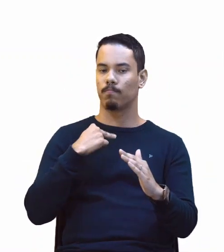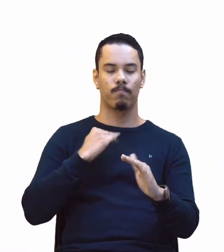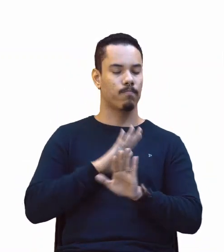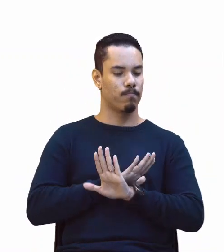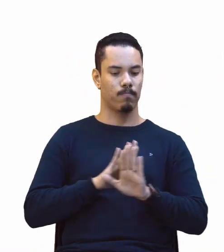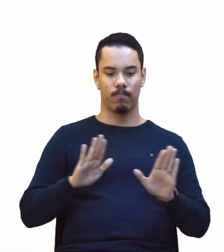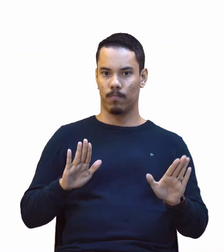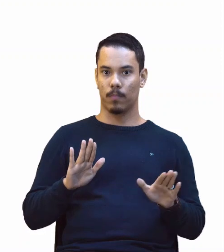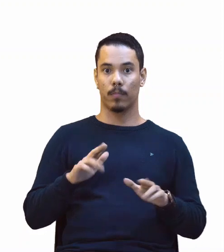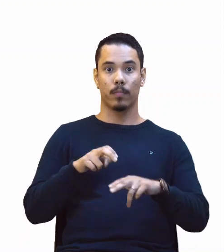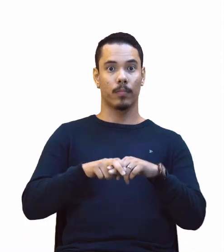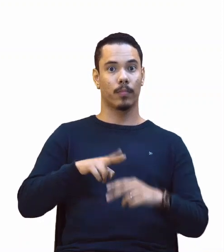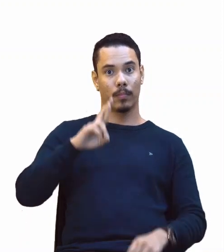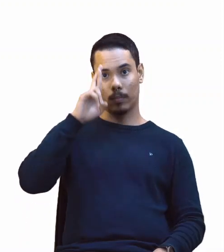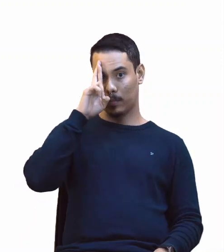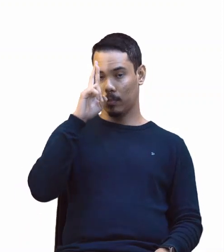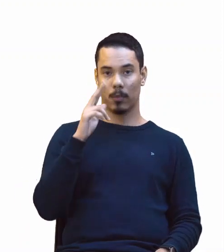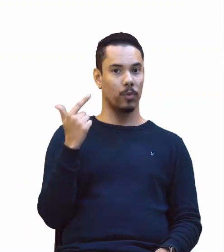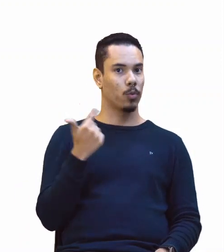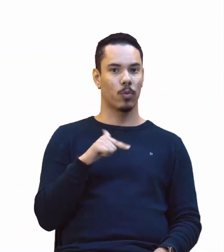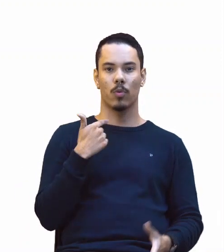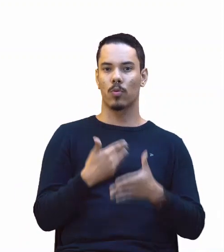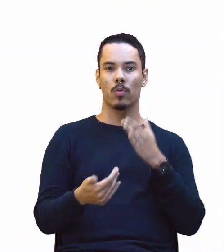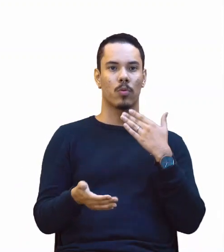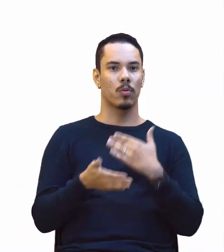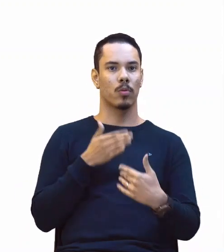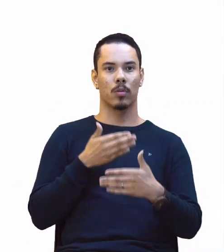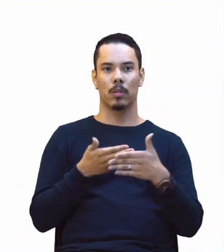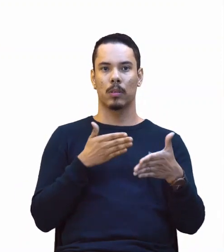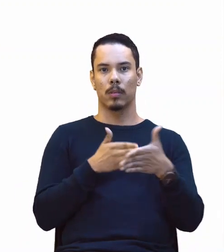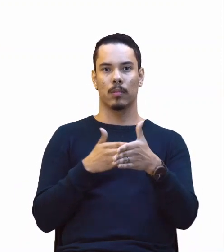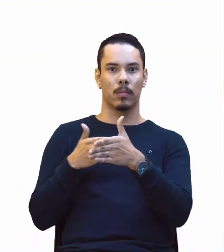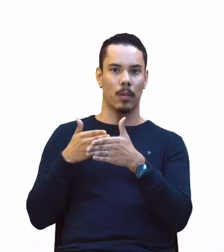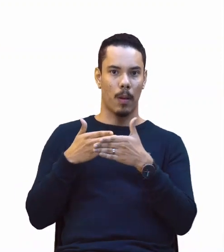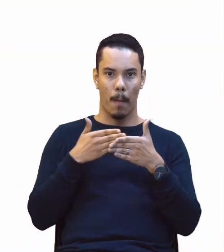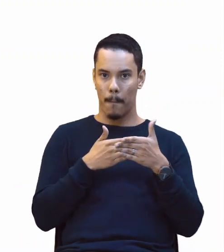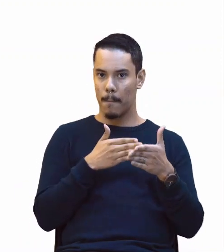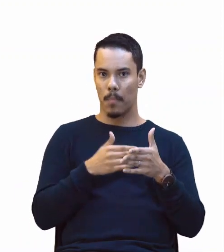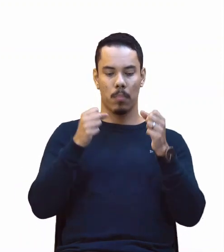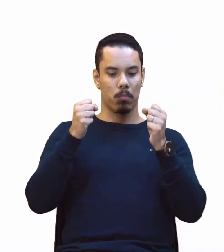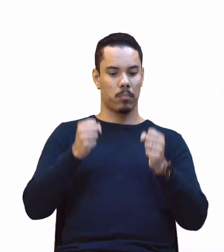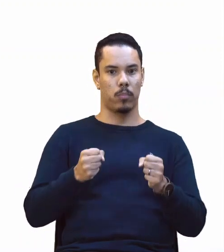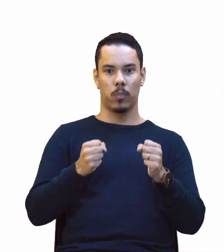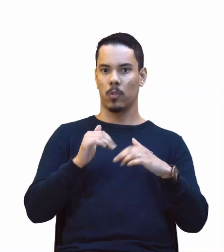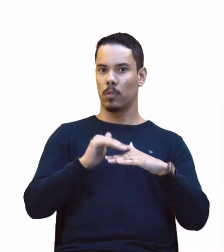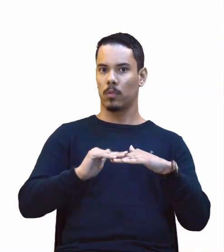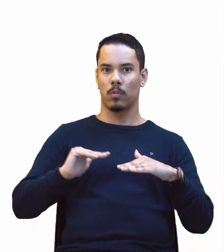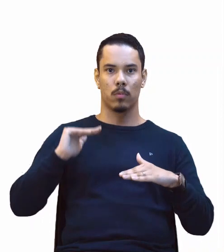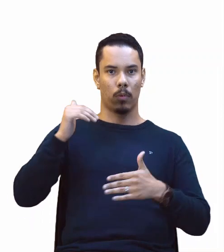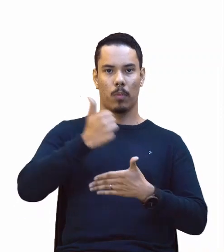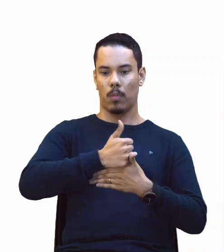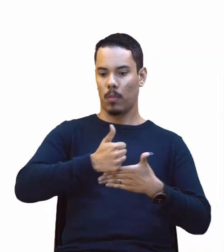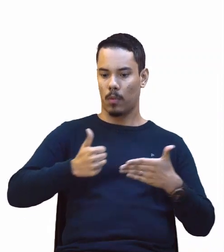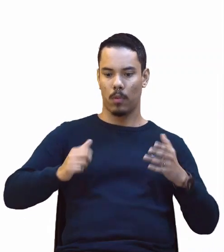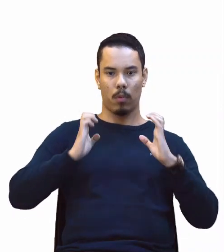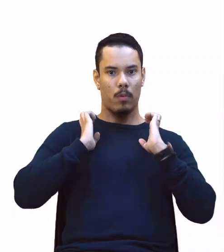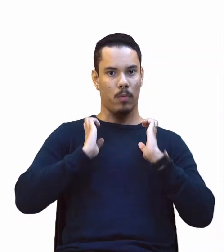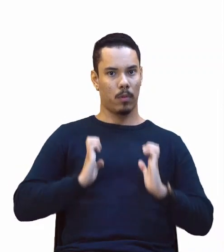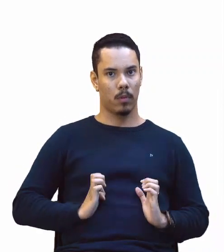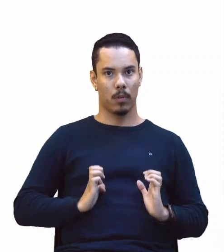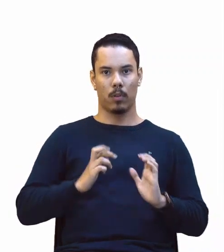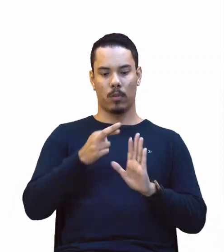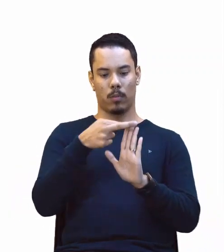o chefe ele não tinha qualquer limitação de poder, podendo ser moral, ético ou mesmo